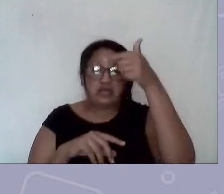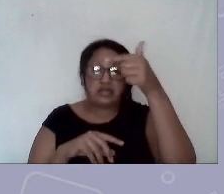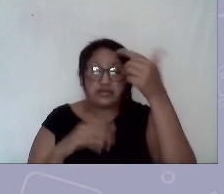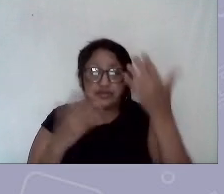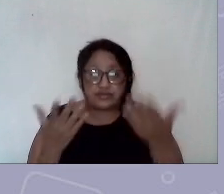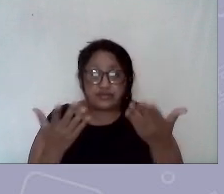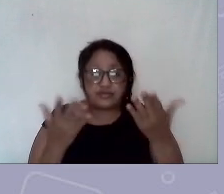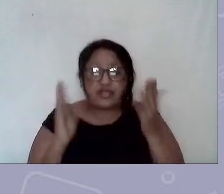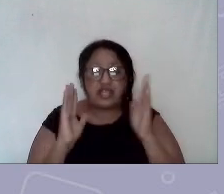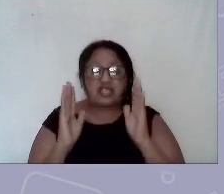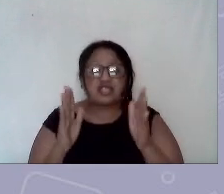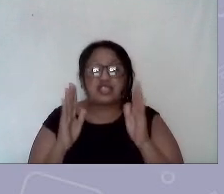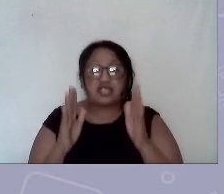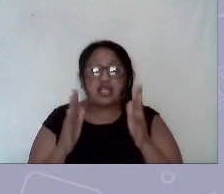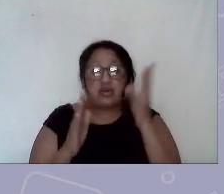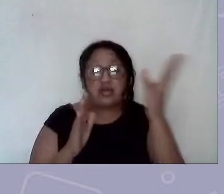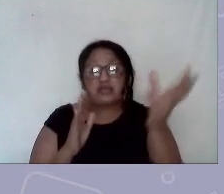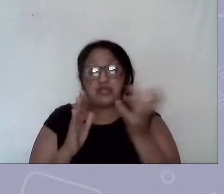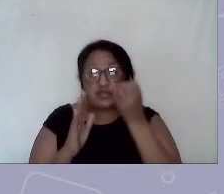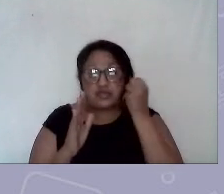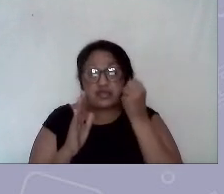já o calor absorvido